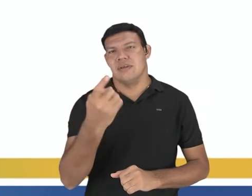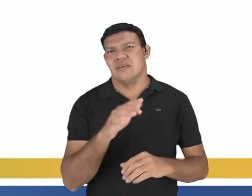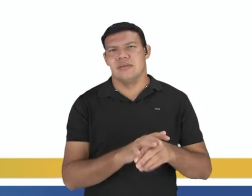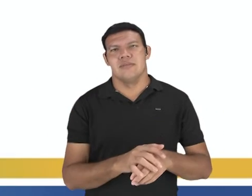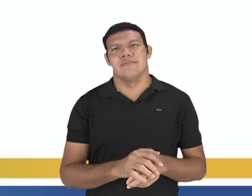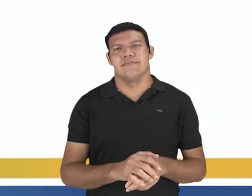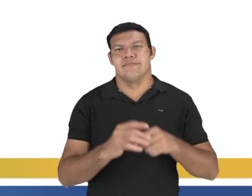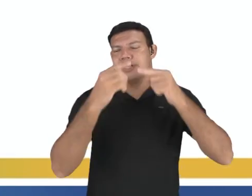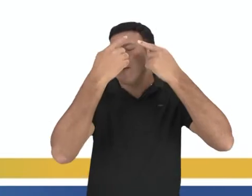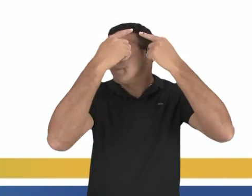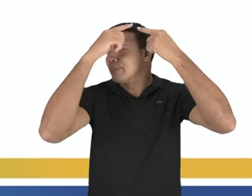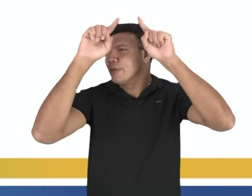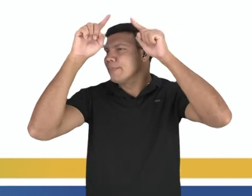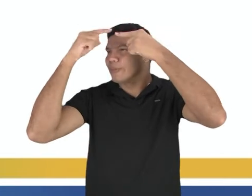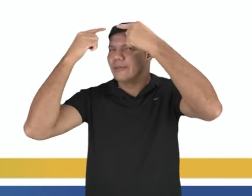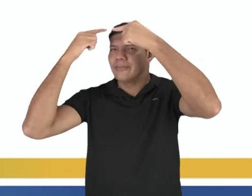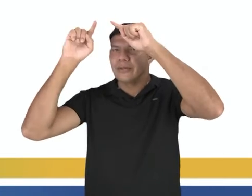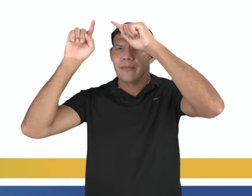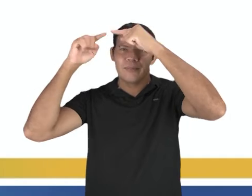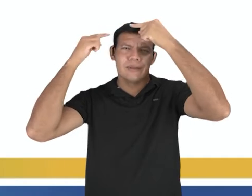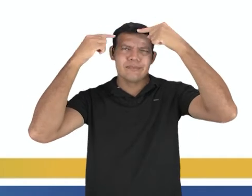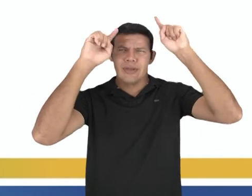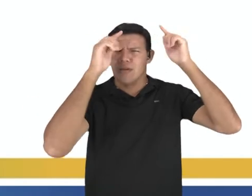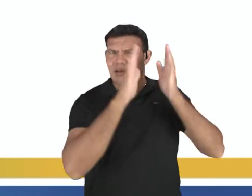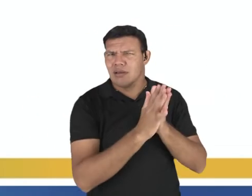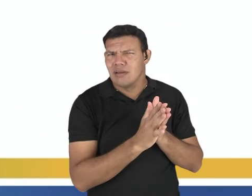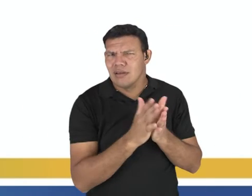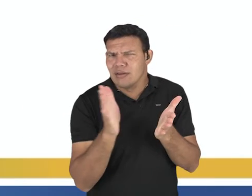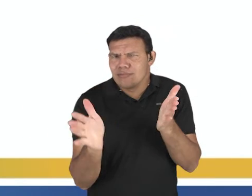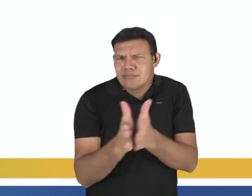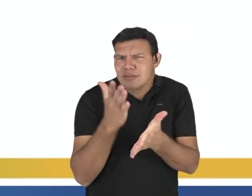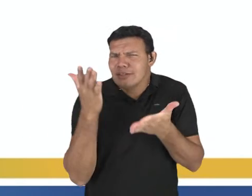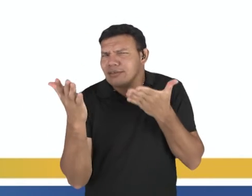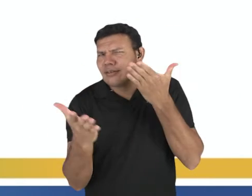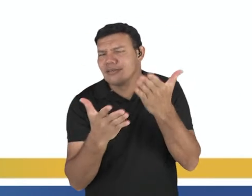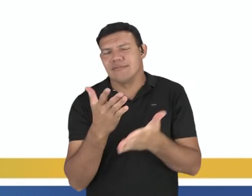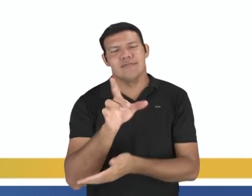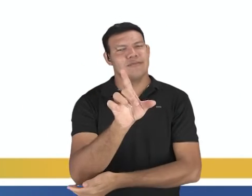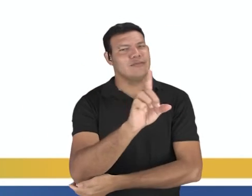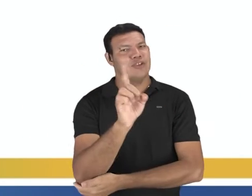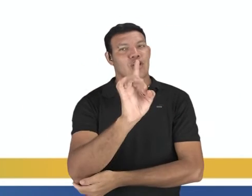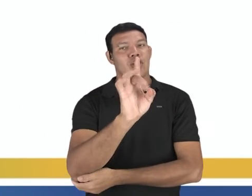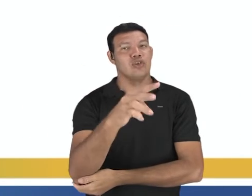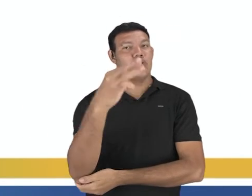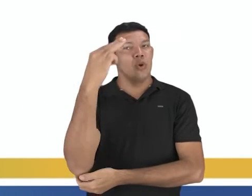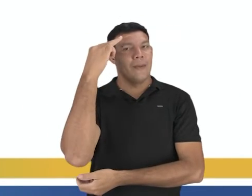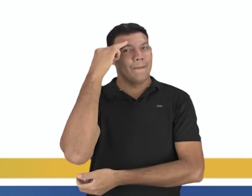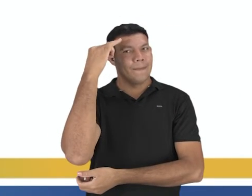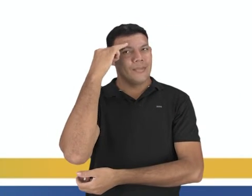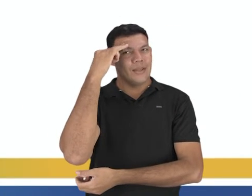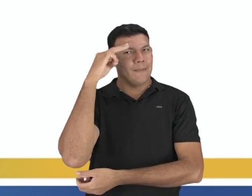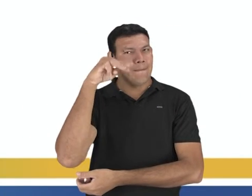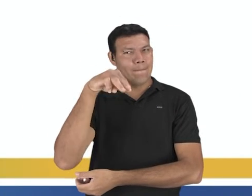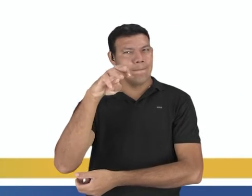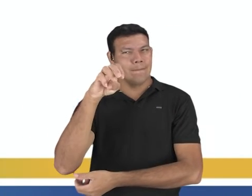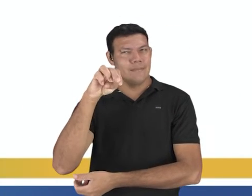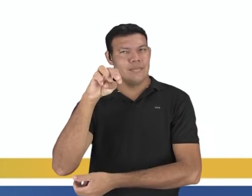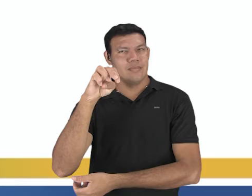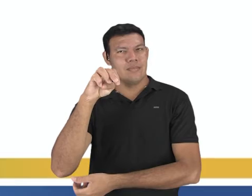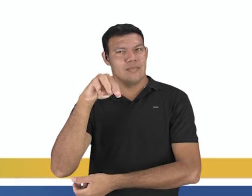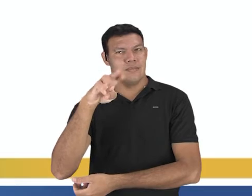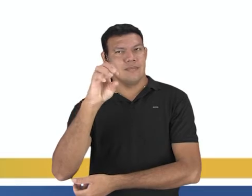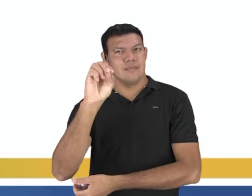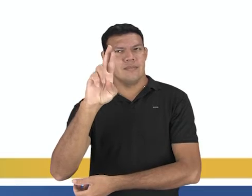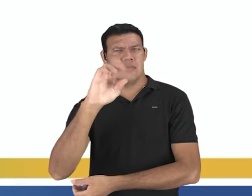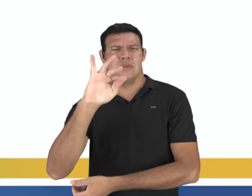que você possa evitar. Mistério? Nada disso. São apenas as memórias. Mas